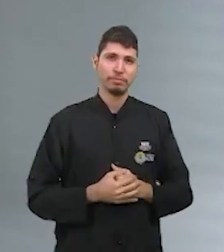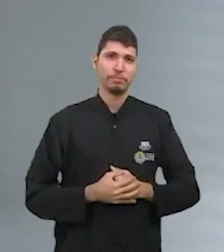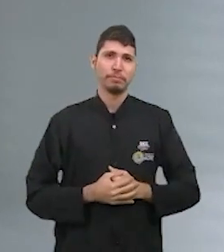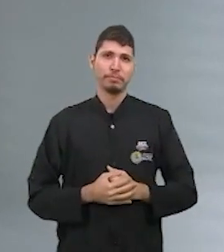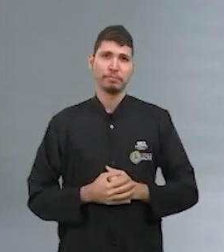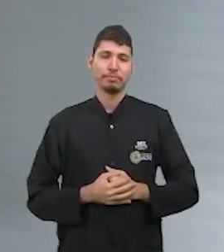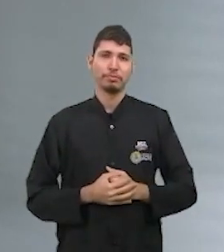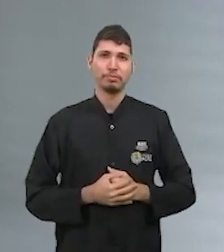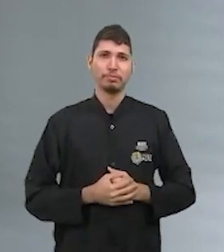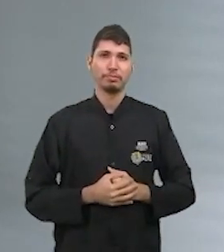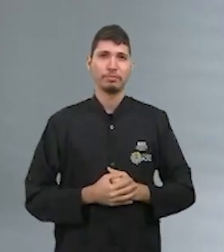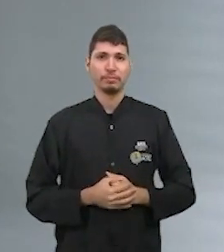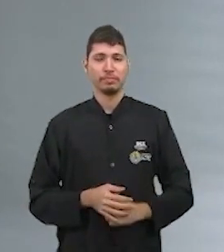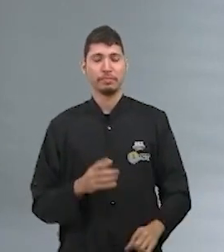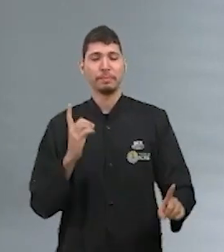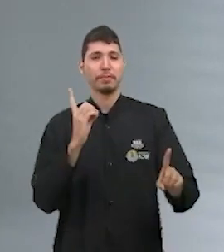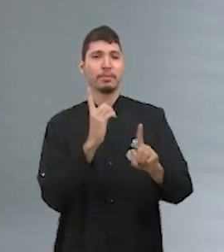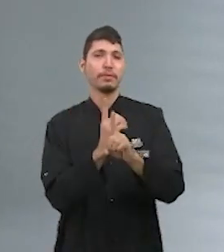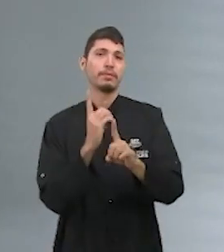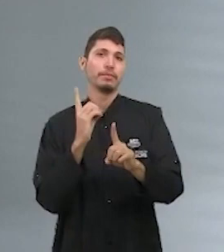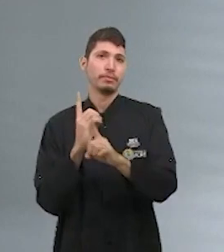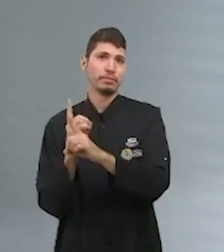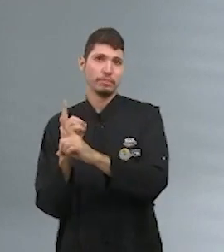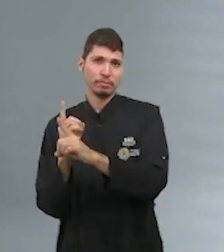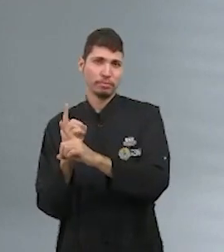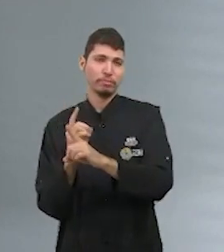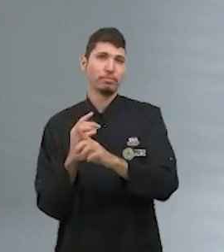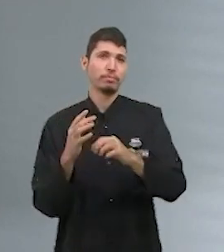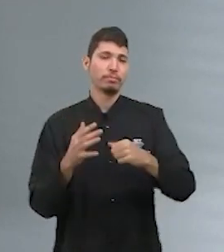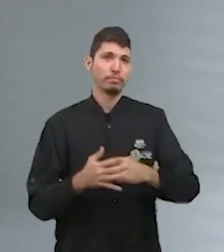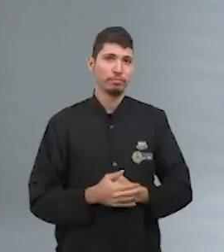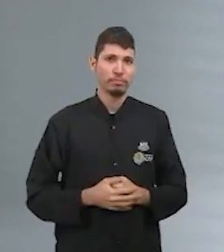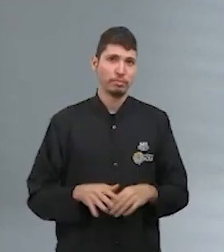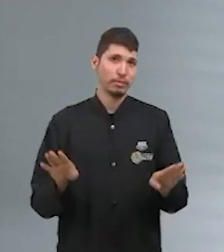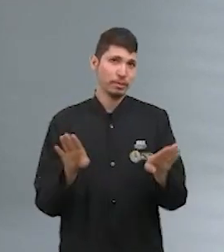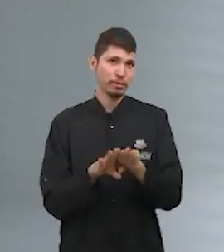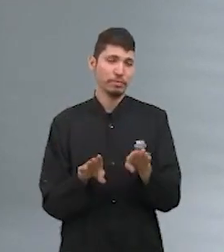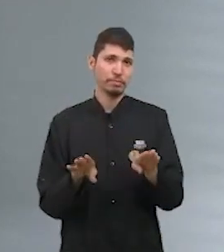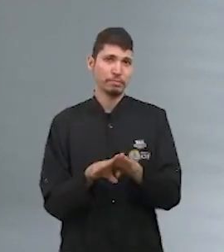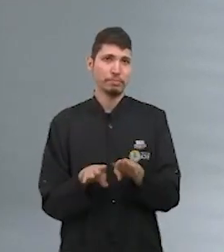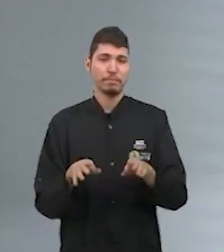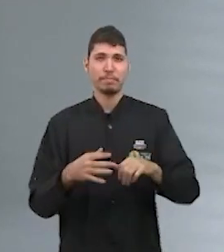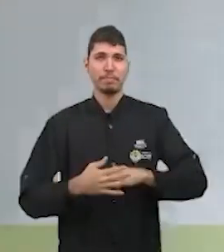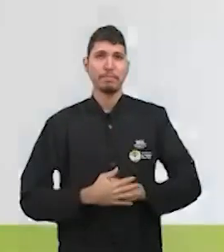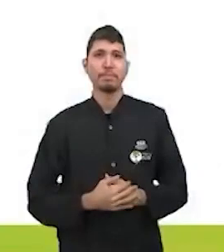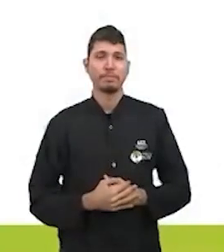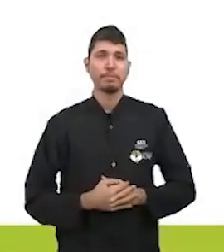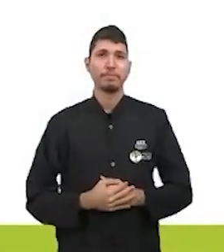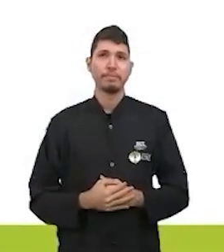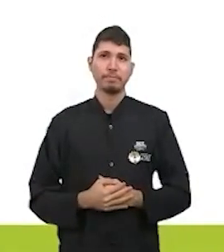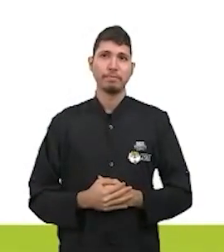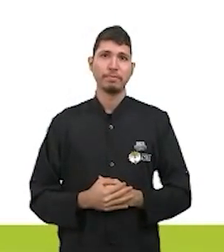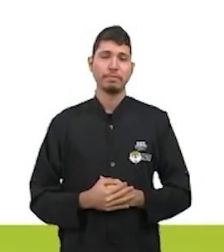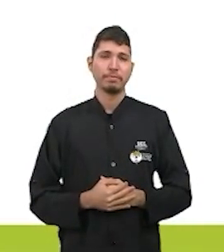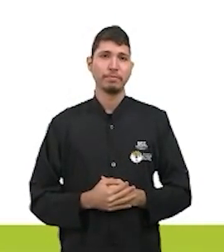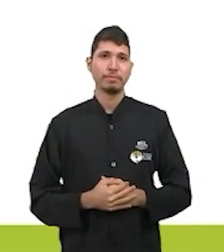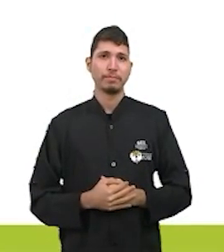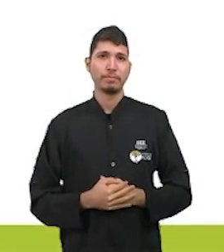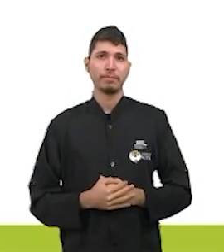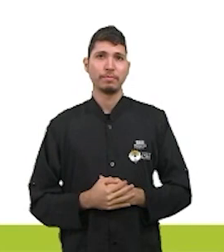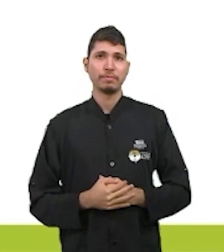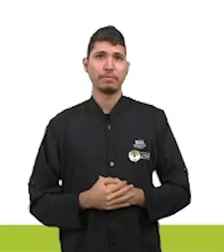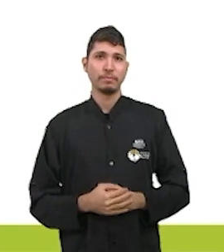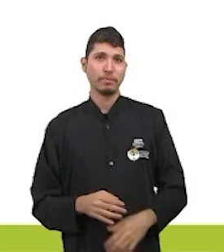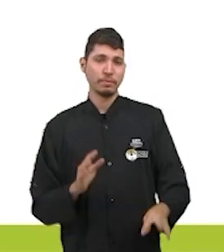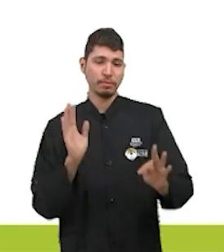enfim, né? Então, ele identificou aí essa questão. E identificou também que está diretamente ligado com a questão